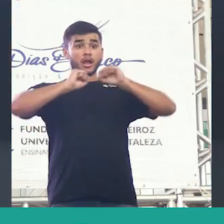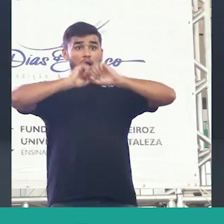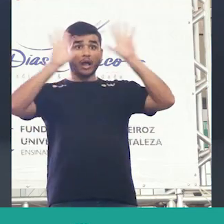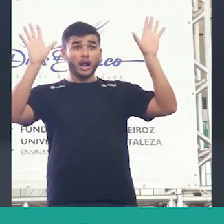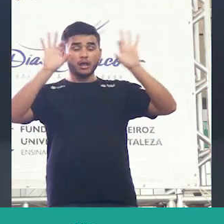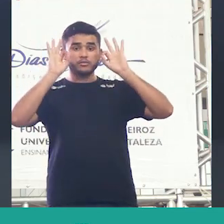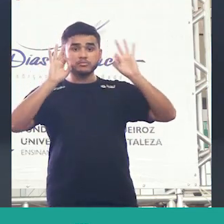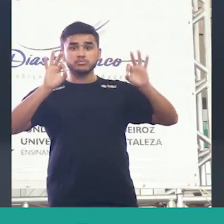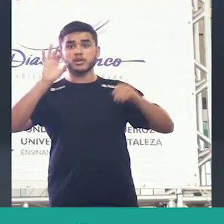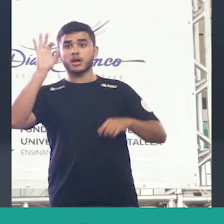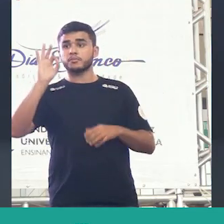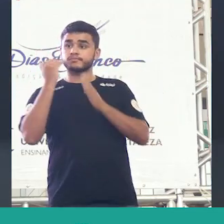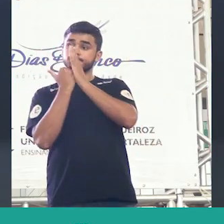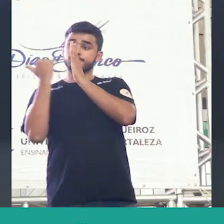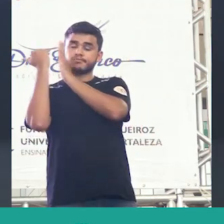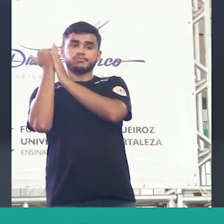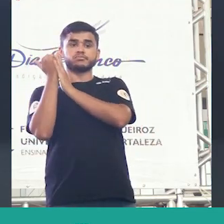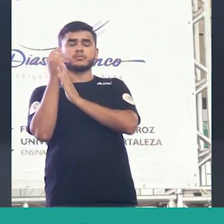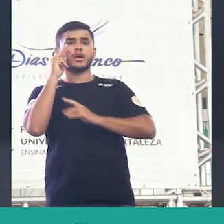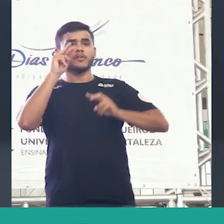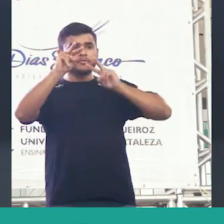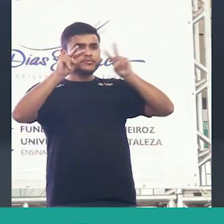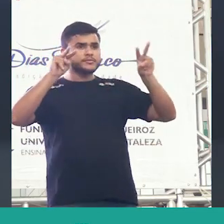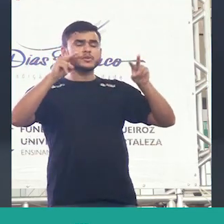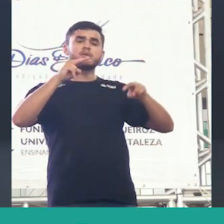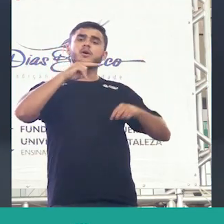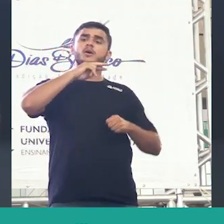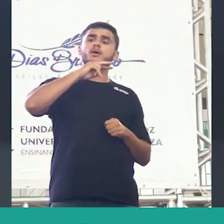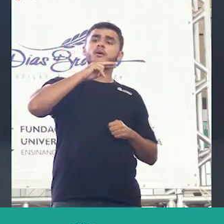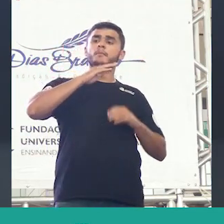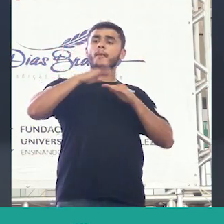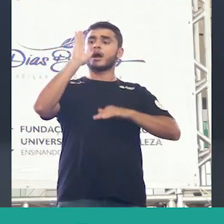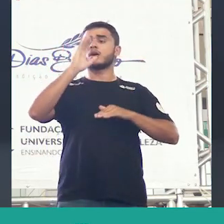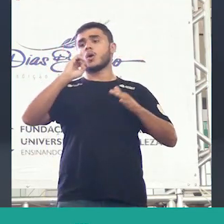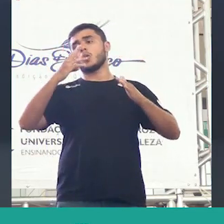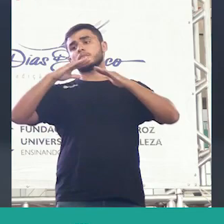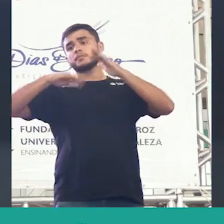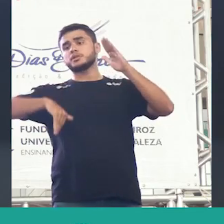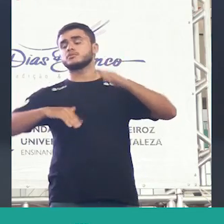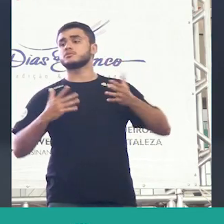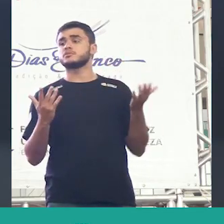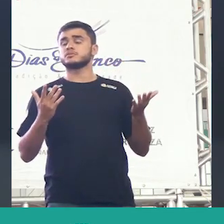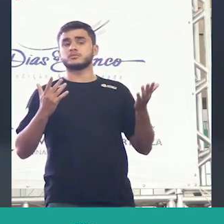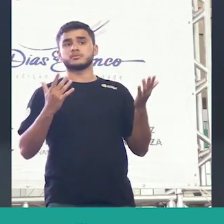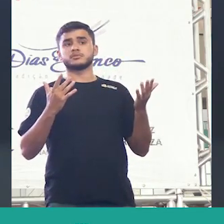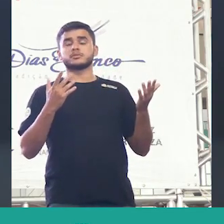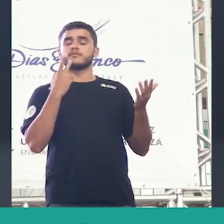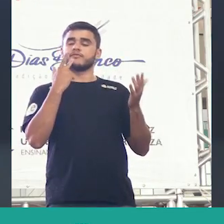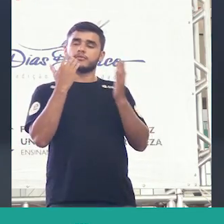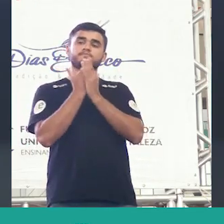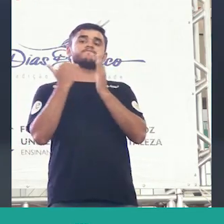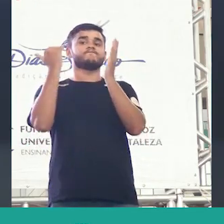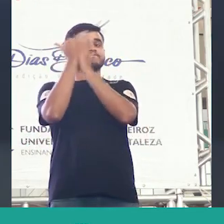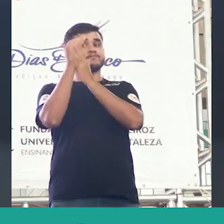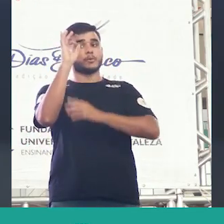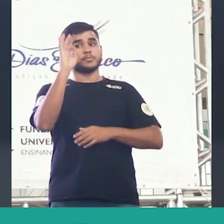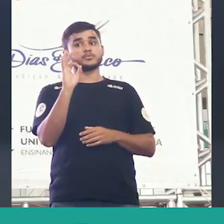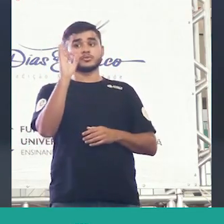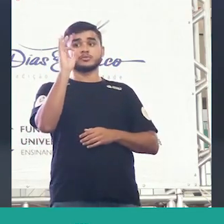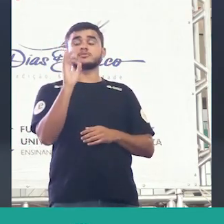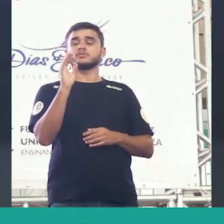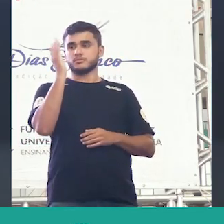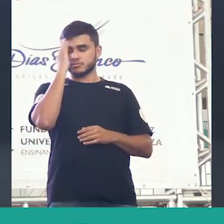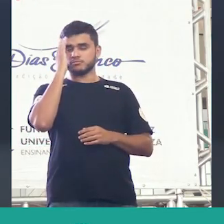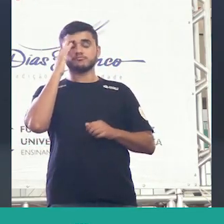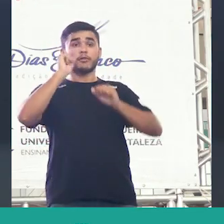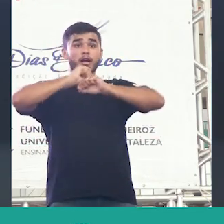visível, mais calor. E a visibilidade do condutor é menor ou é maior? É maior. Quanto maior a porcentagem, mais